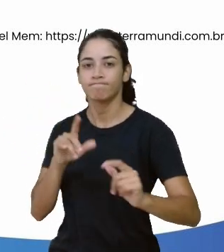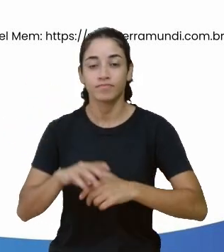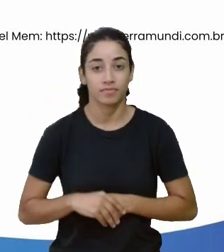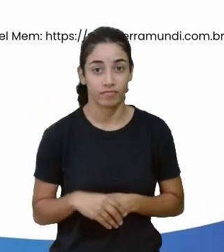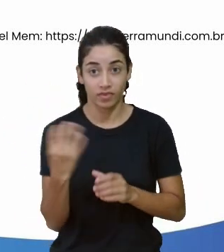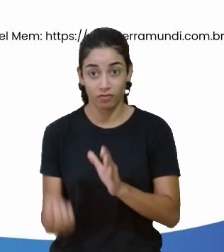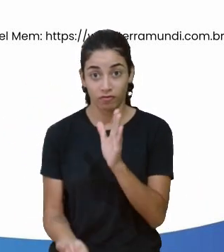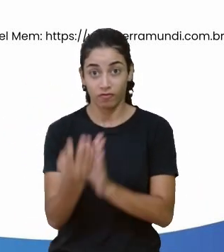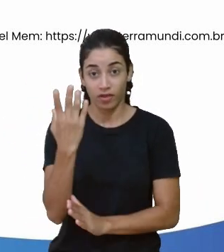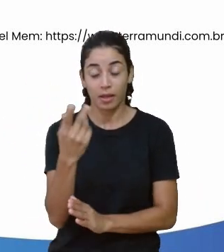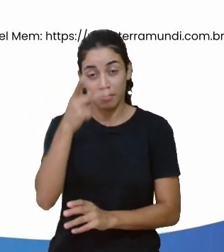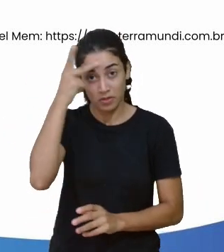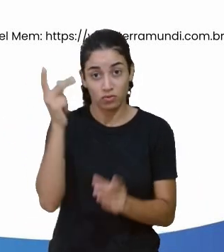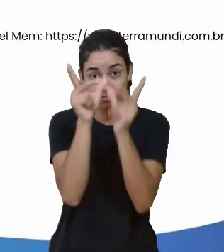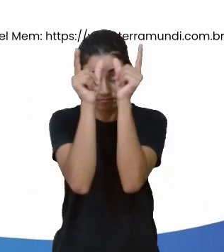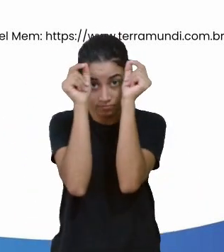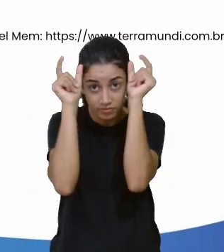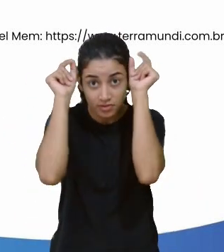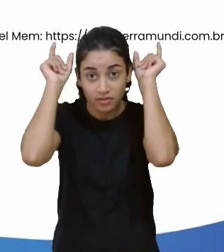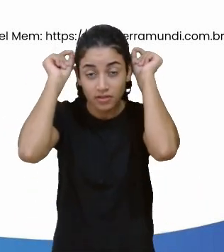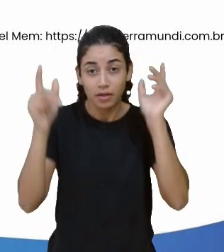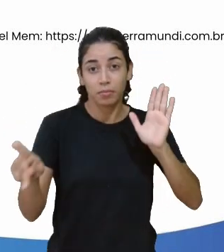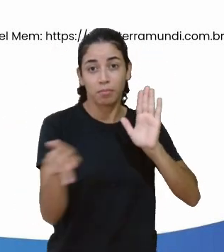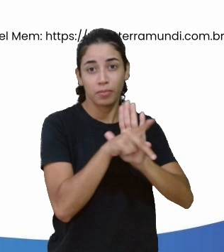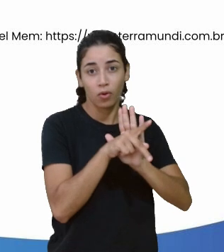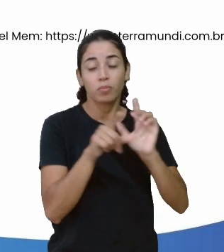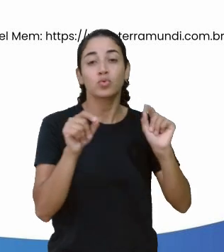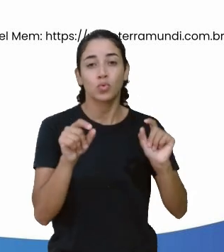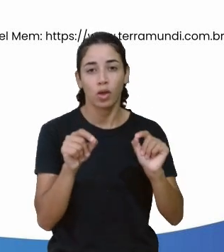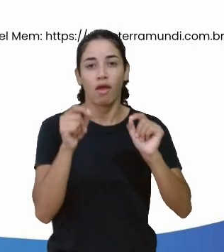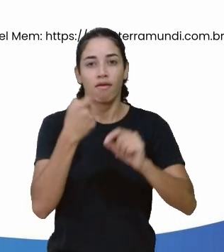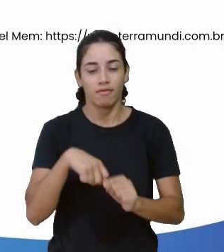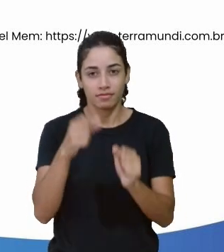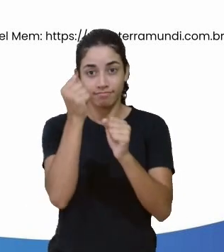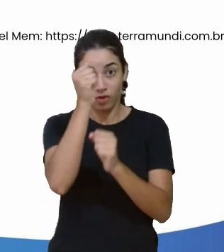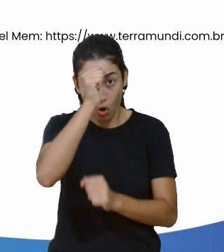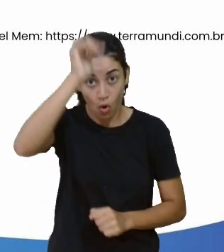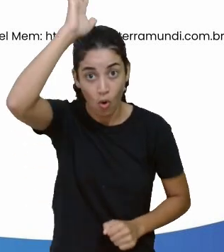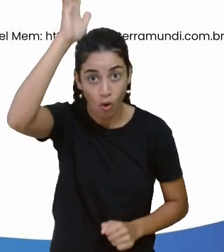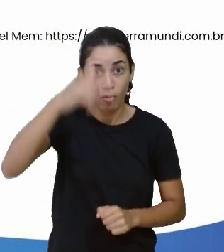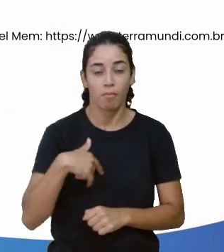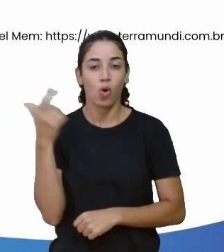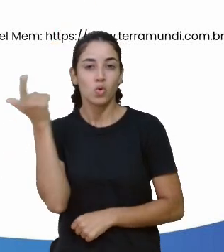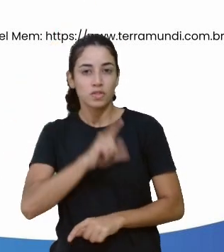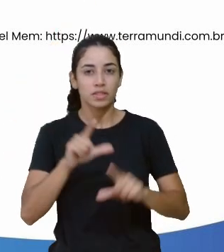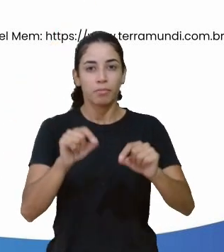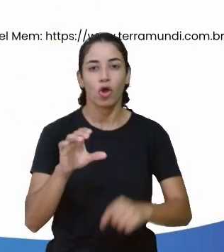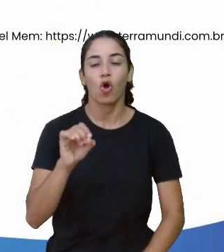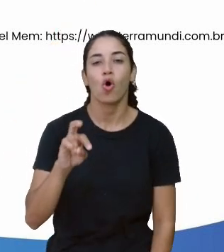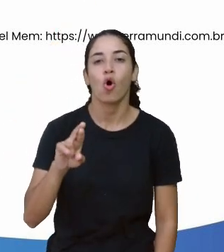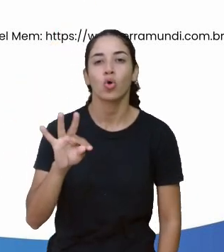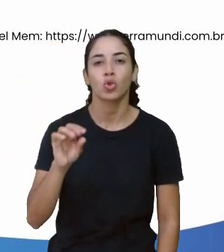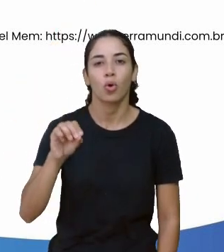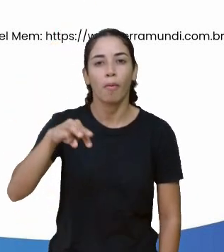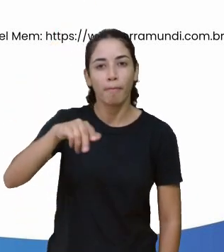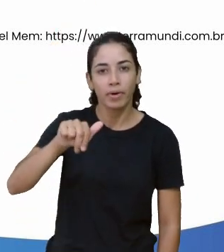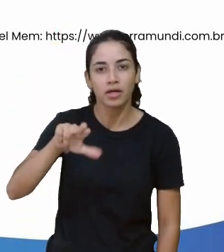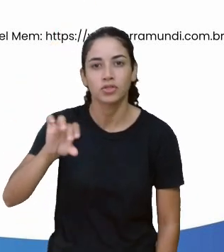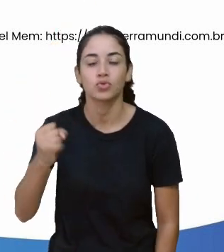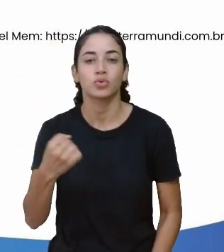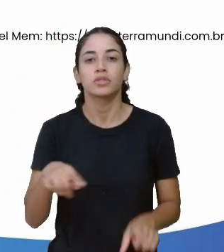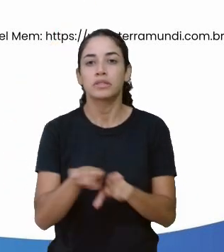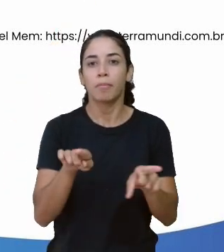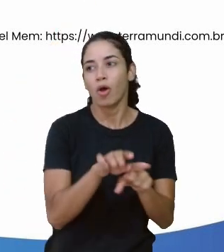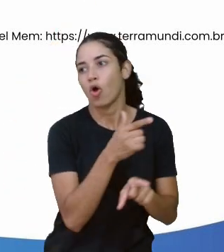pelos gregos, pertenceu ao Império Romano, foi conquistada pelos otomanos e depois